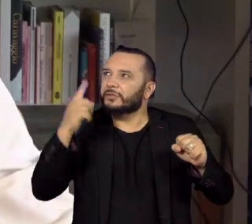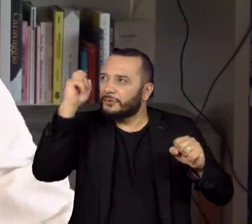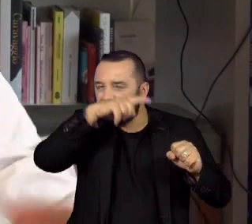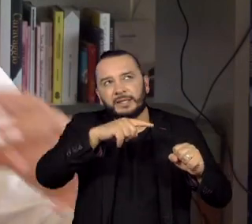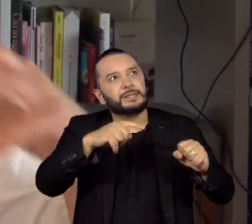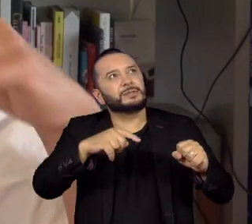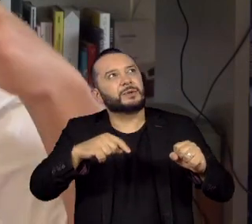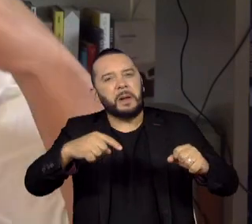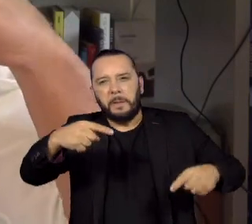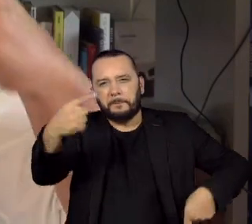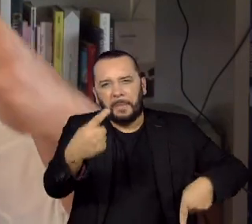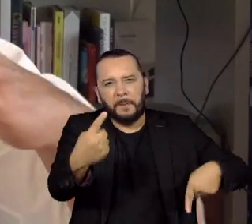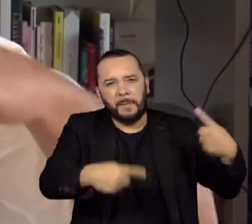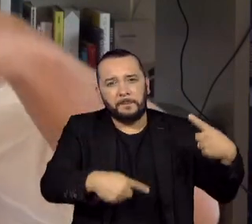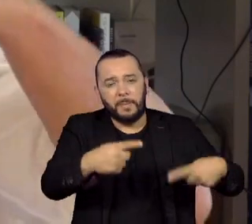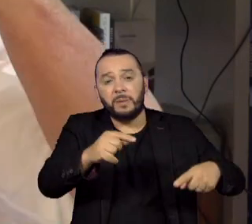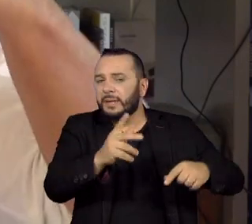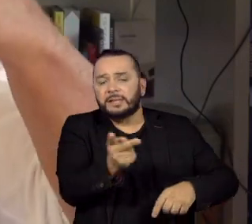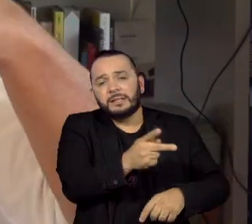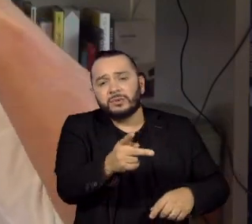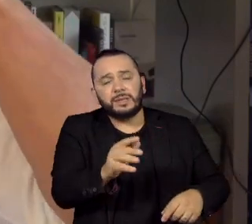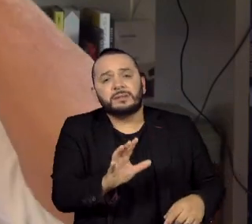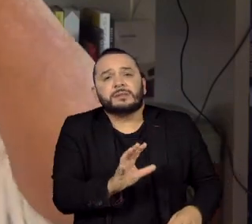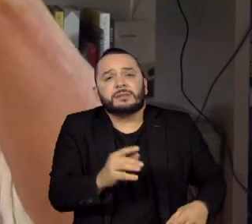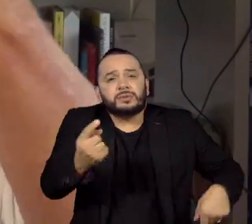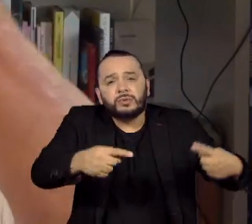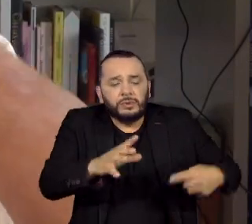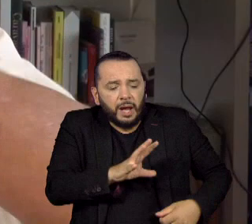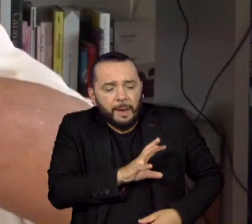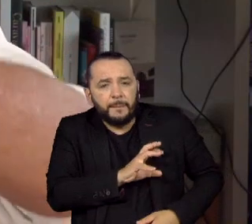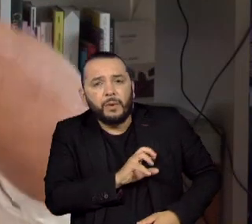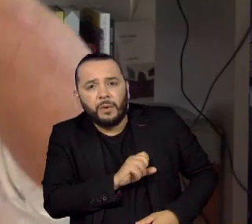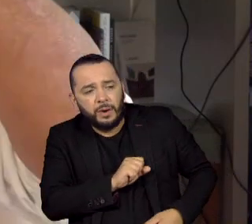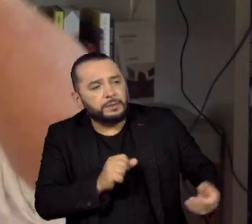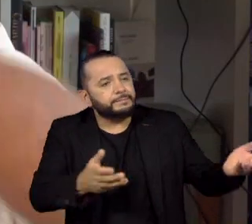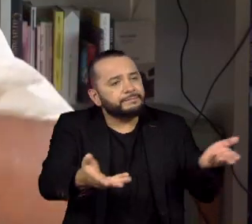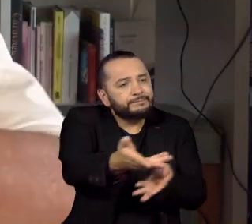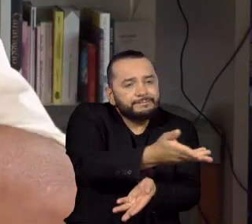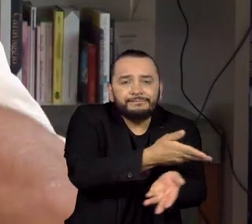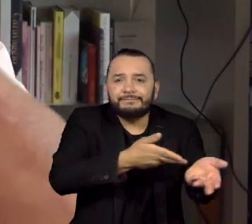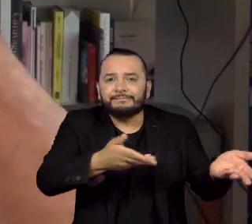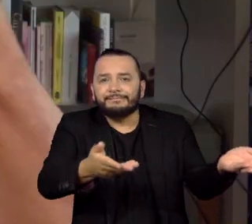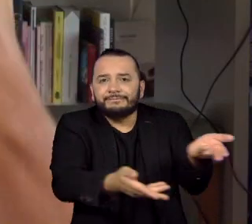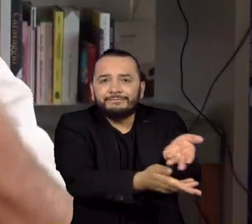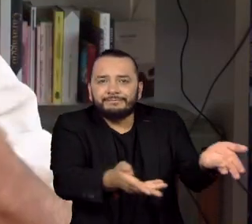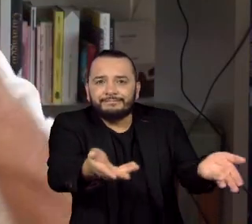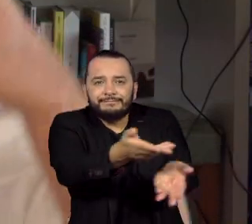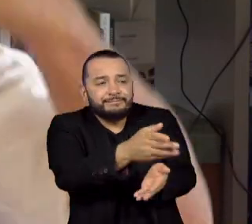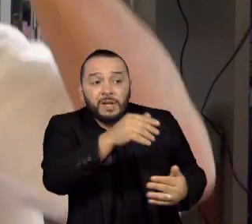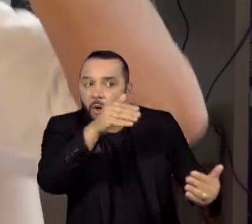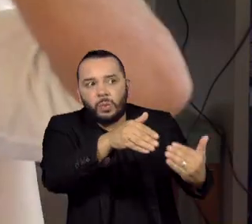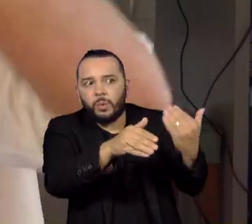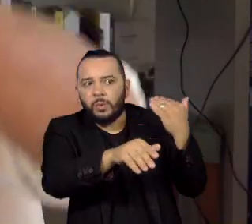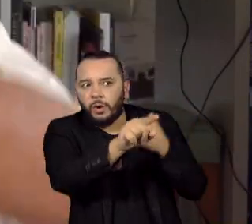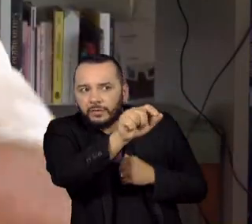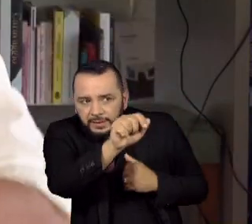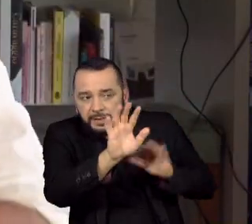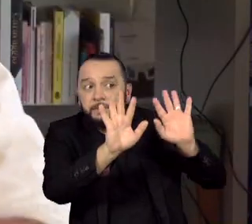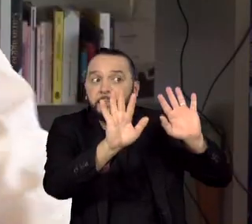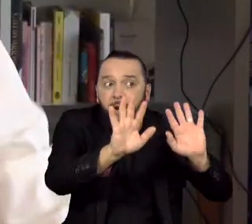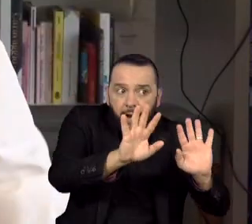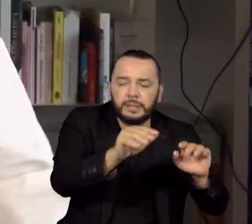briga, de uma forma amorosa, generosa, escutando hoje, mesmo que eles discordem, e aí